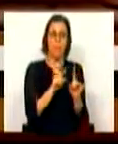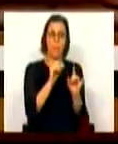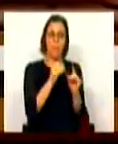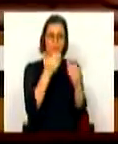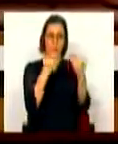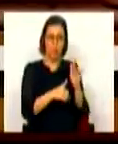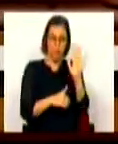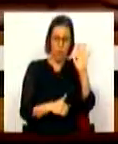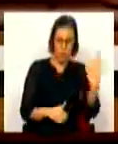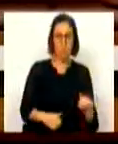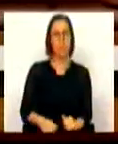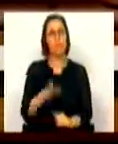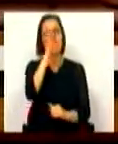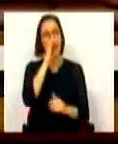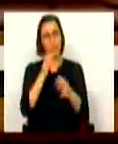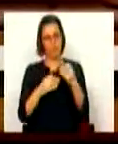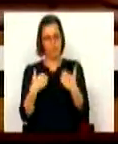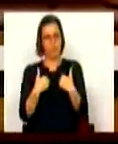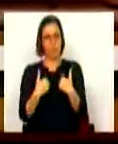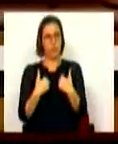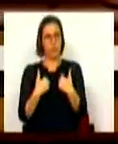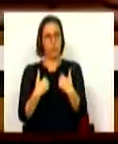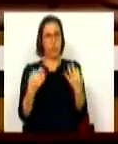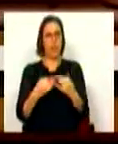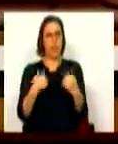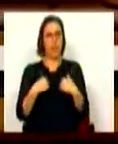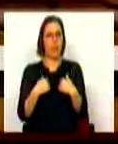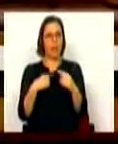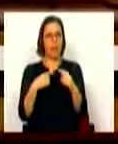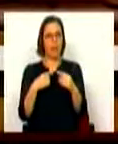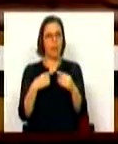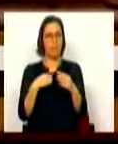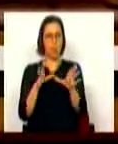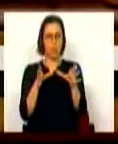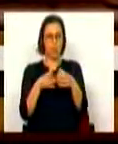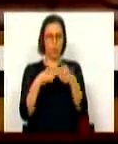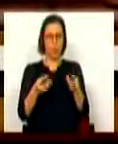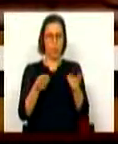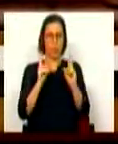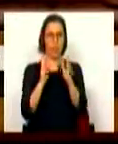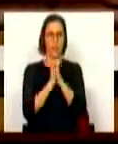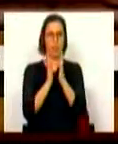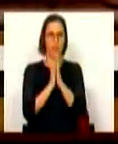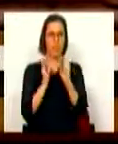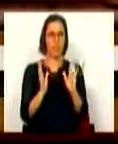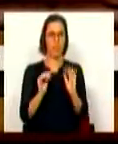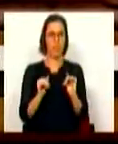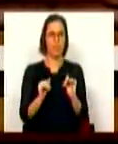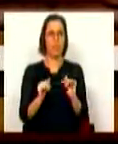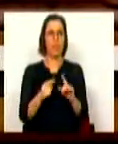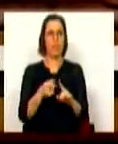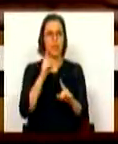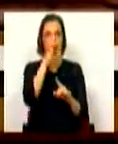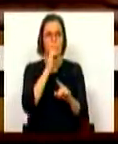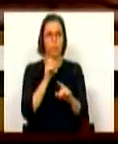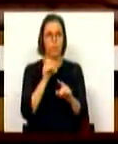seu limite. A Ministra da Justiça, embora tenha na sua órbita a Comissão da Liberdade Religiosa, já não é a